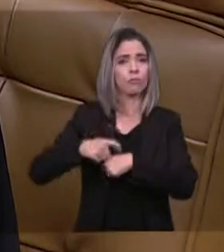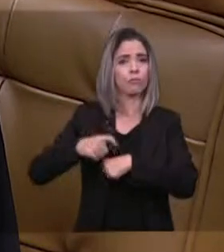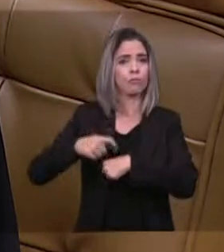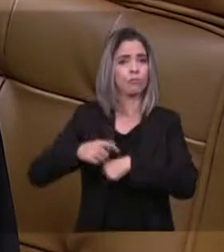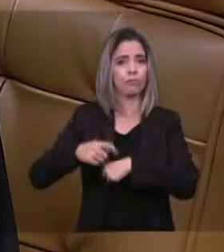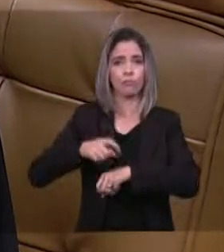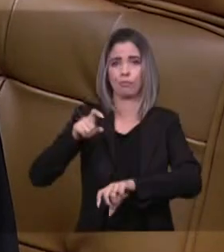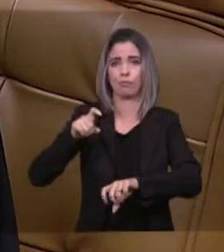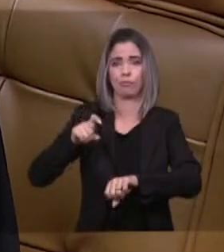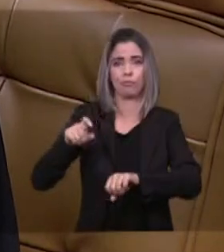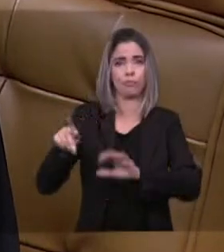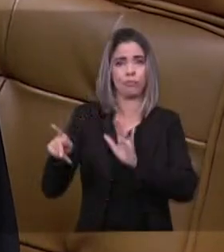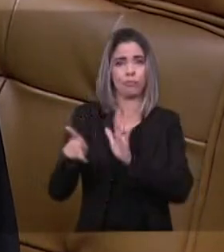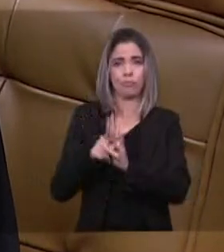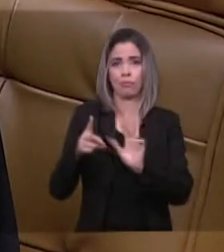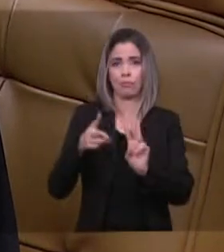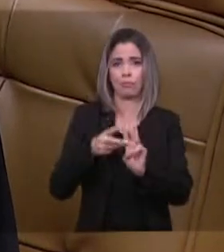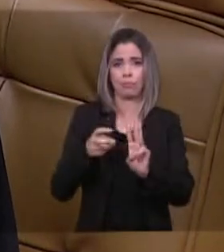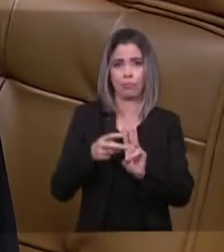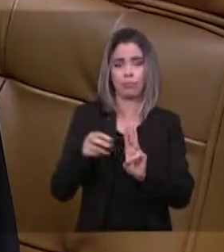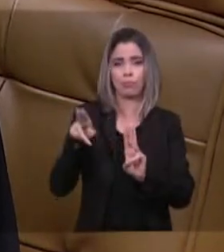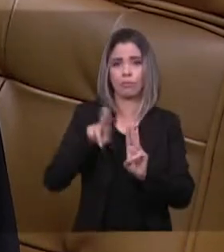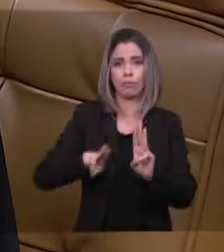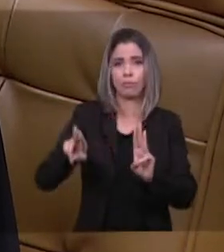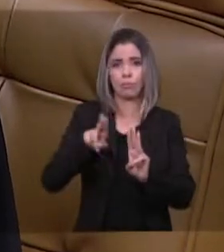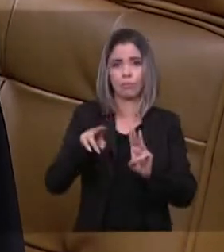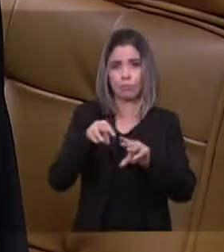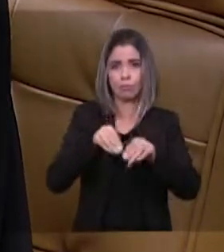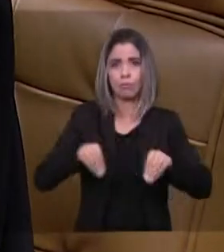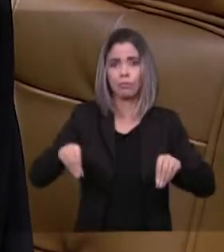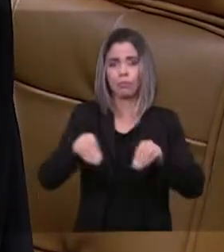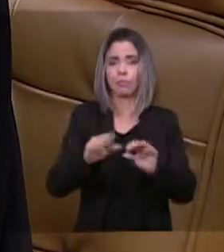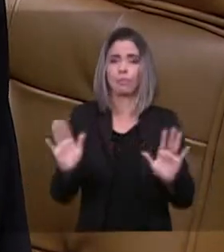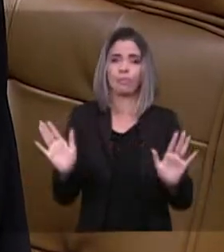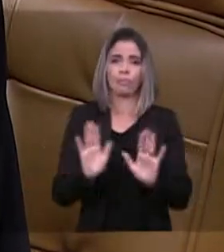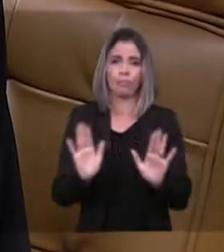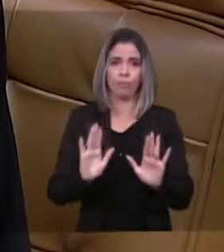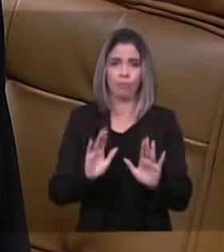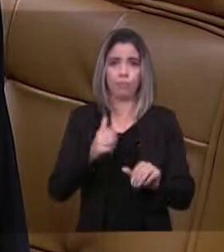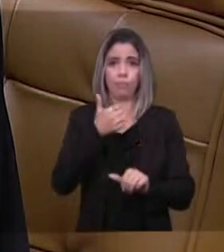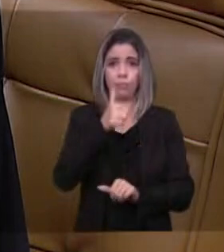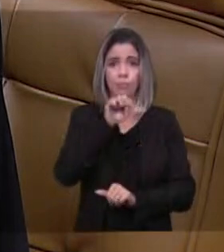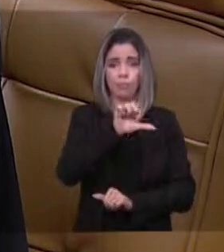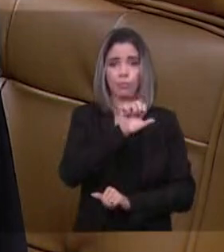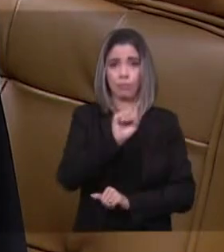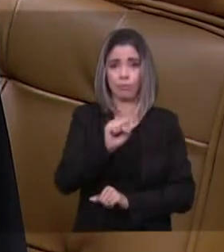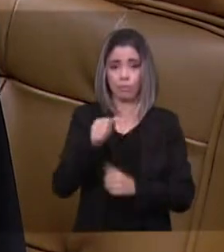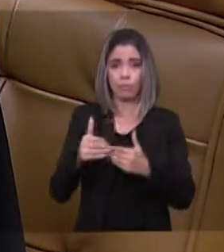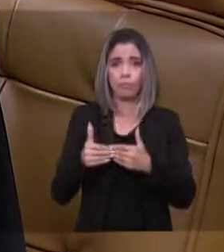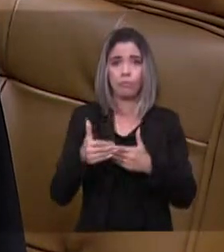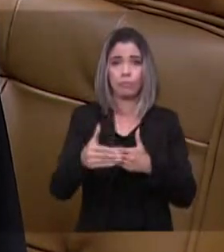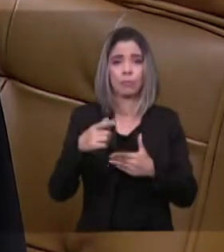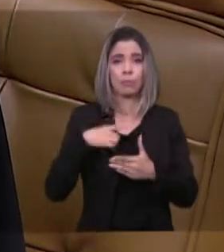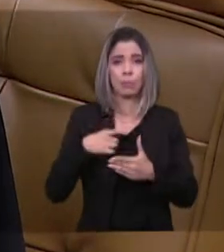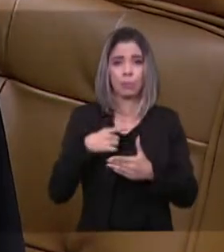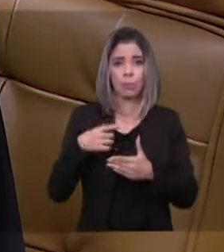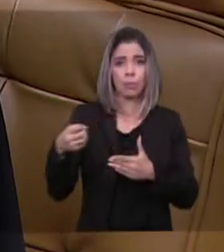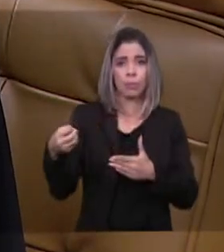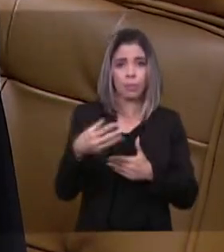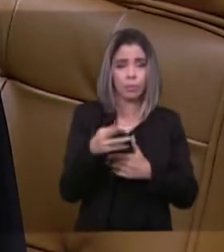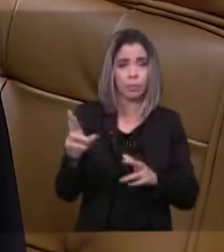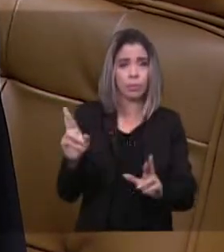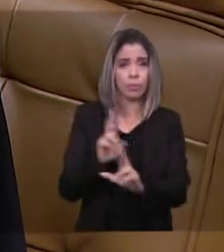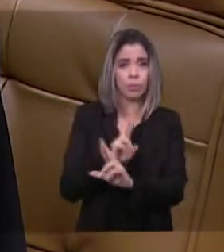de indígena, em consequência das terras por eles ocupadas. A partir de 1988, fica estabelecida uma nova relação do Estado